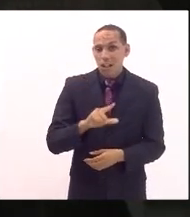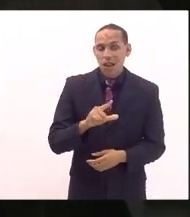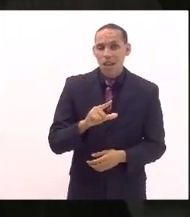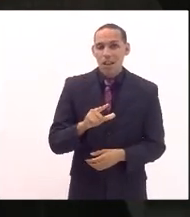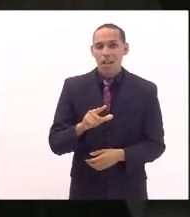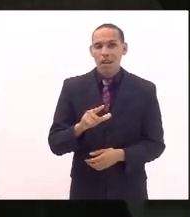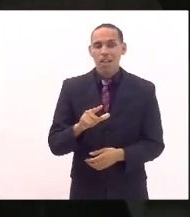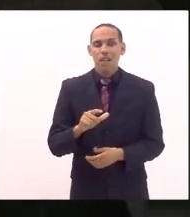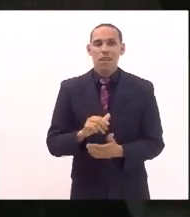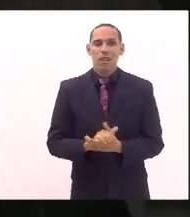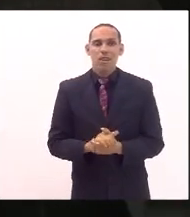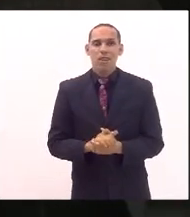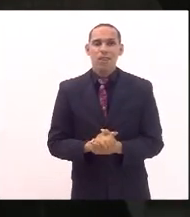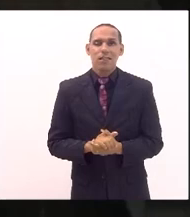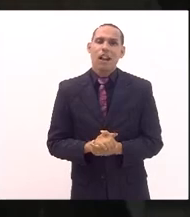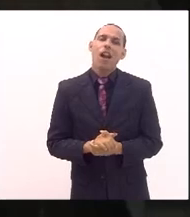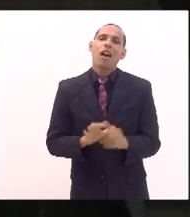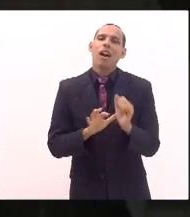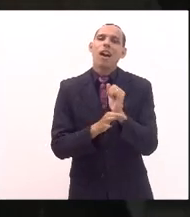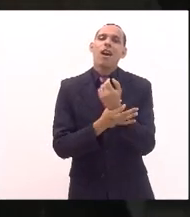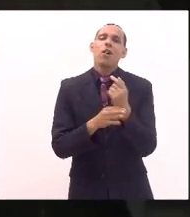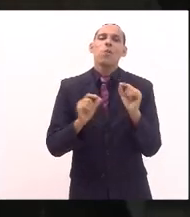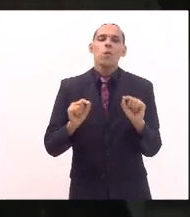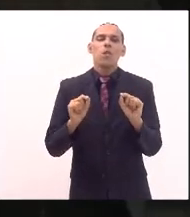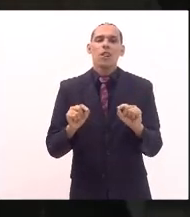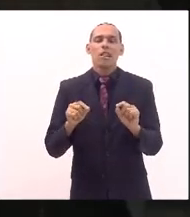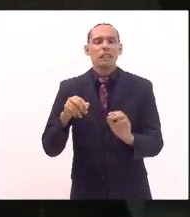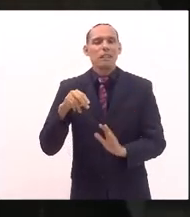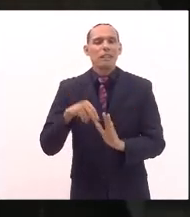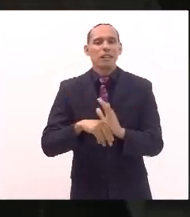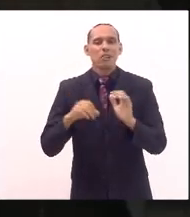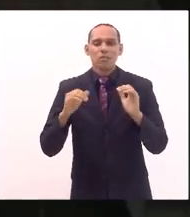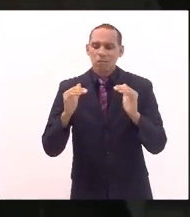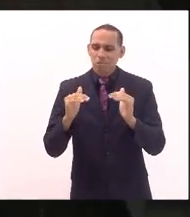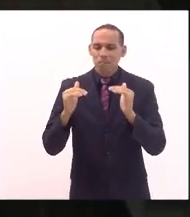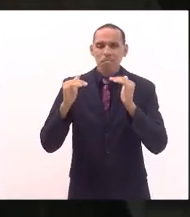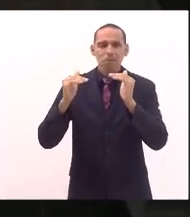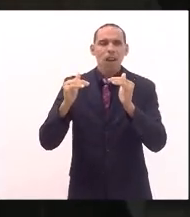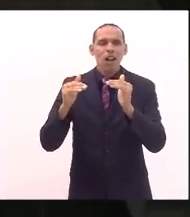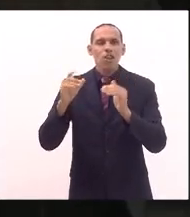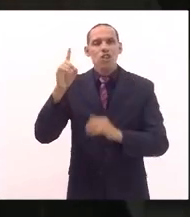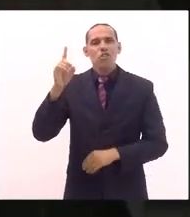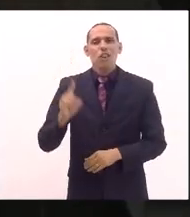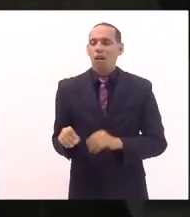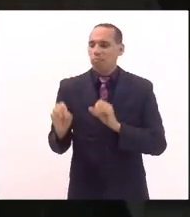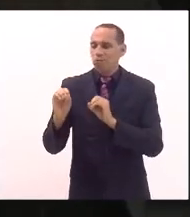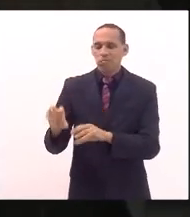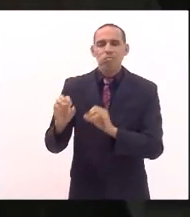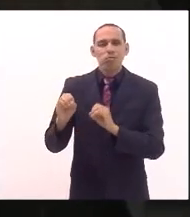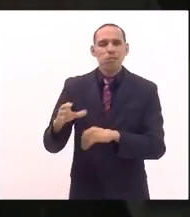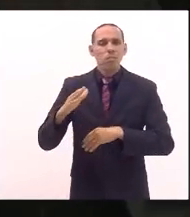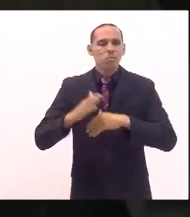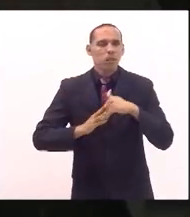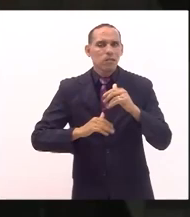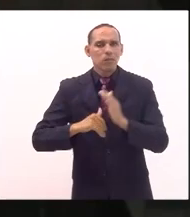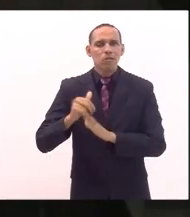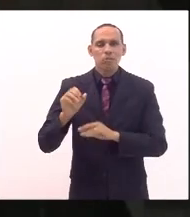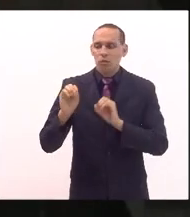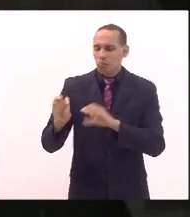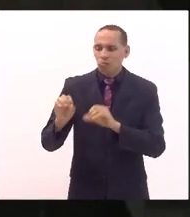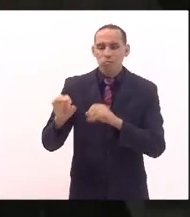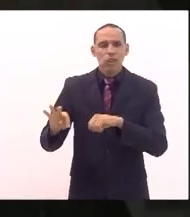vai estar vai estará garantido em alto nível o direito à educação EA qualificação do ensino técnico